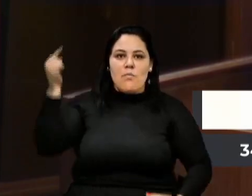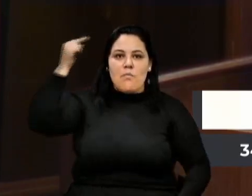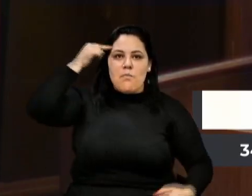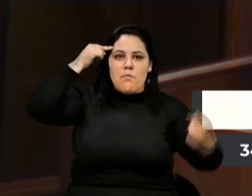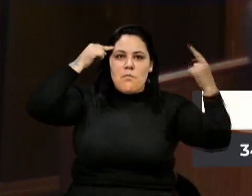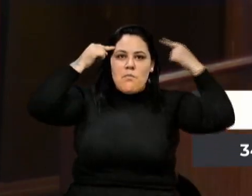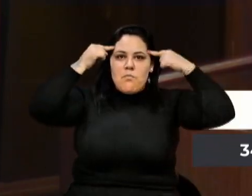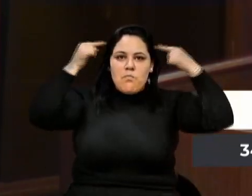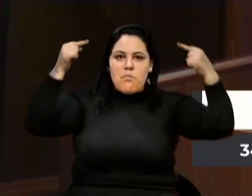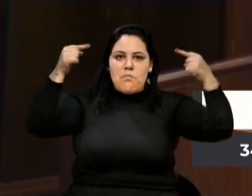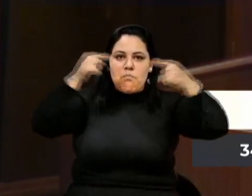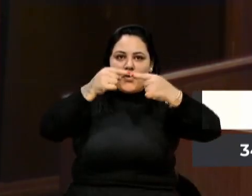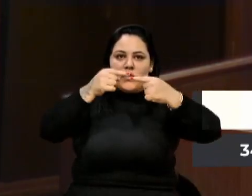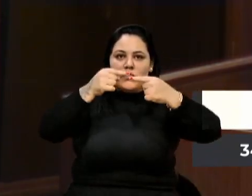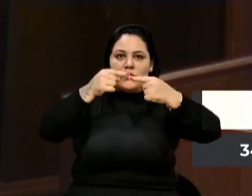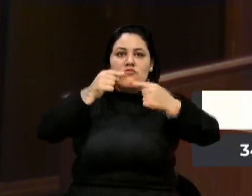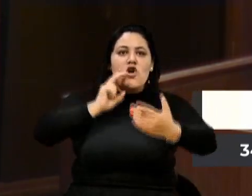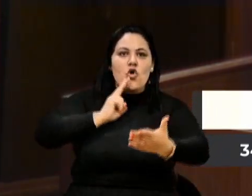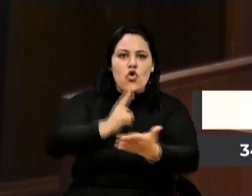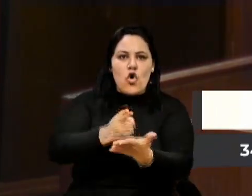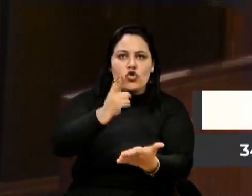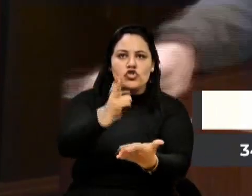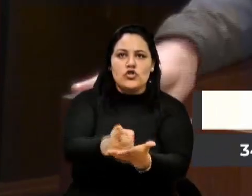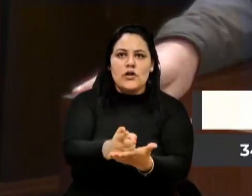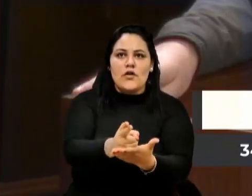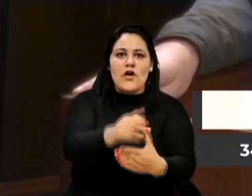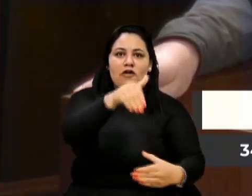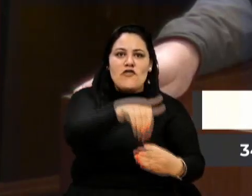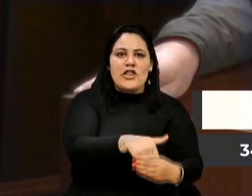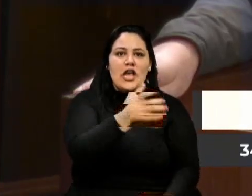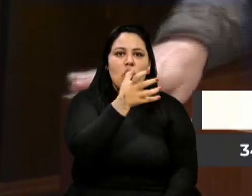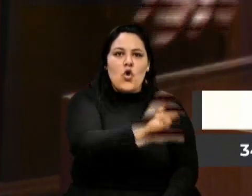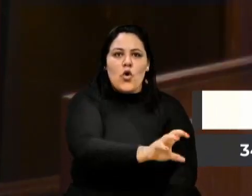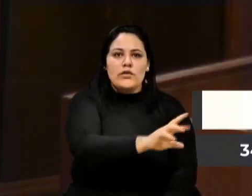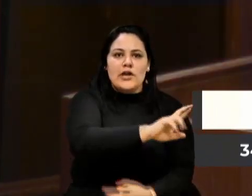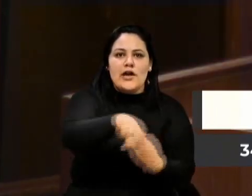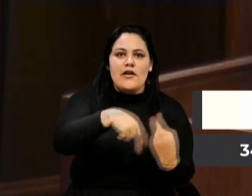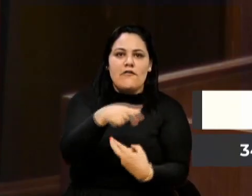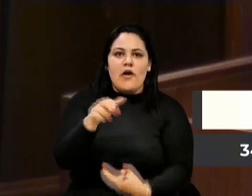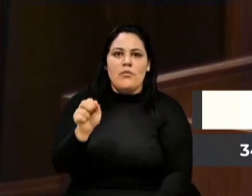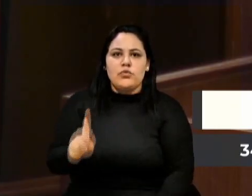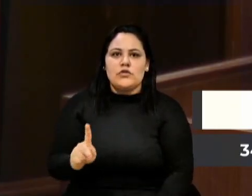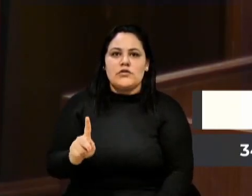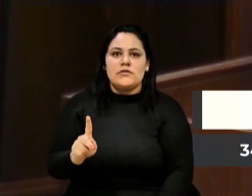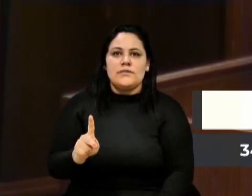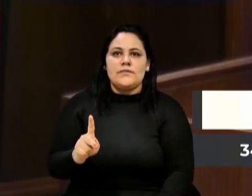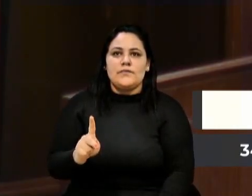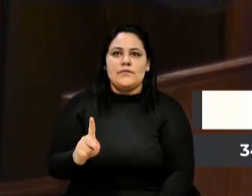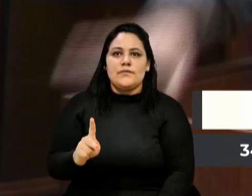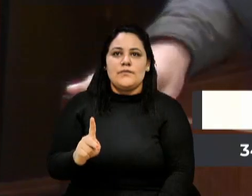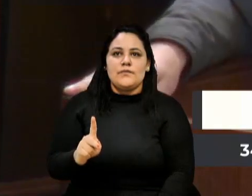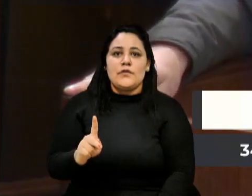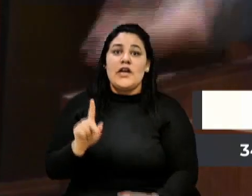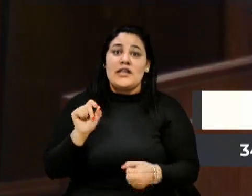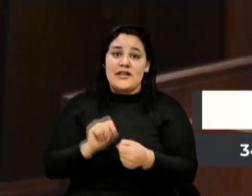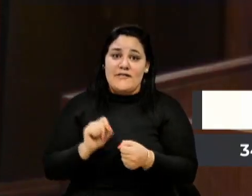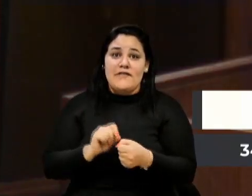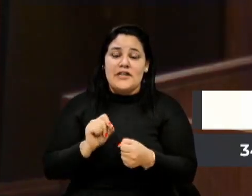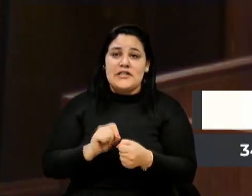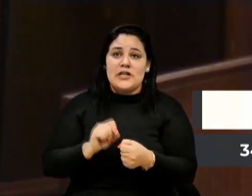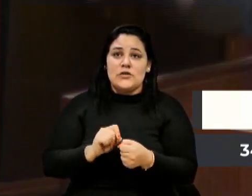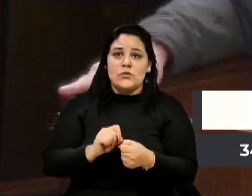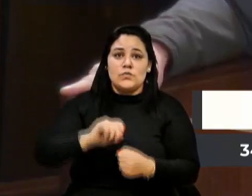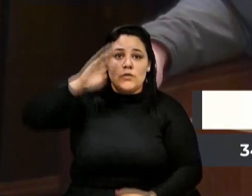se manteve quando eu votei contra a reforma da Previdência, que está fazendo os praças da Guarda Municipal ter